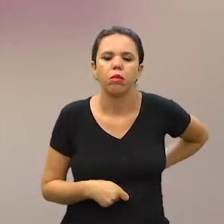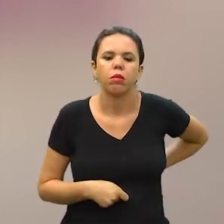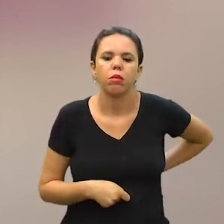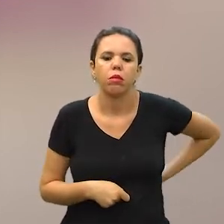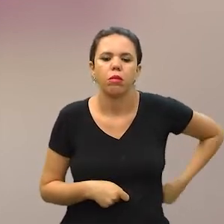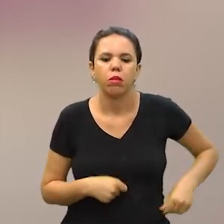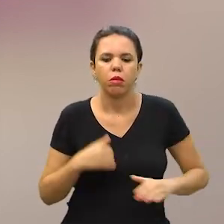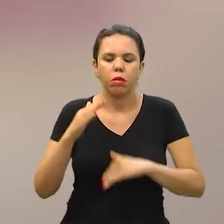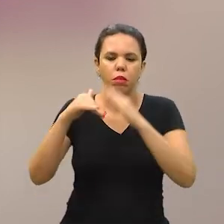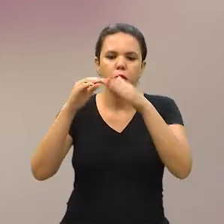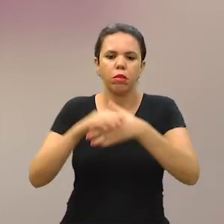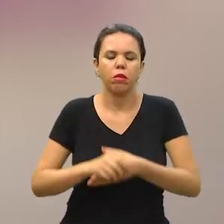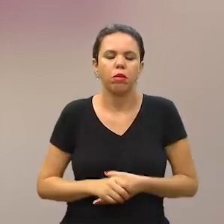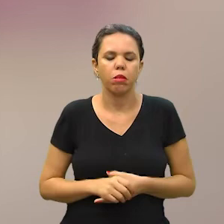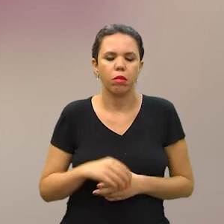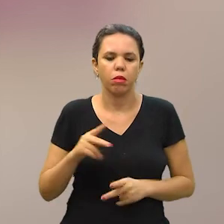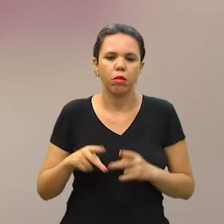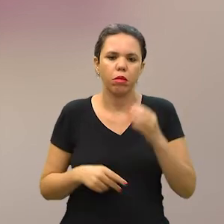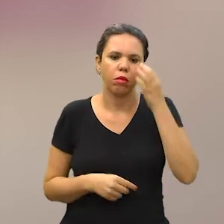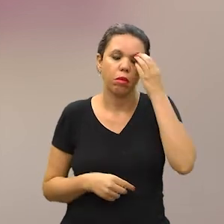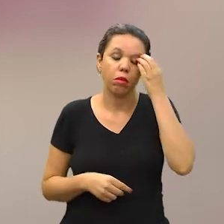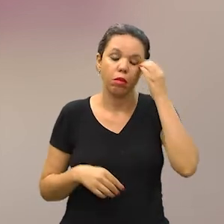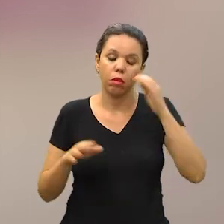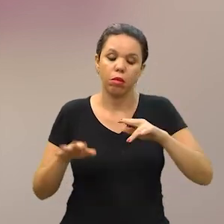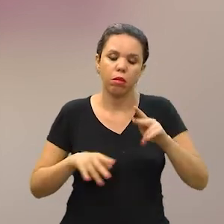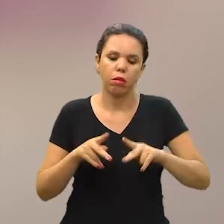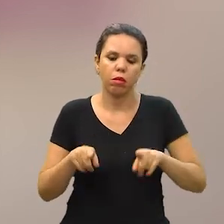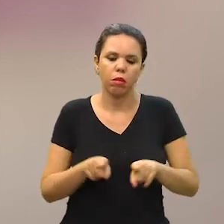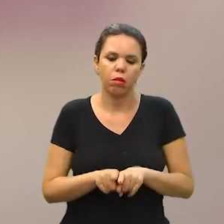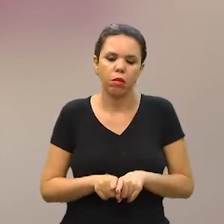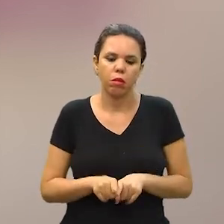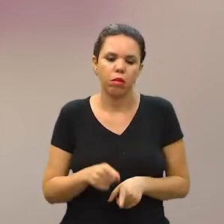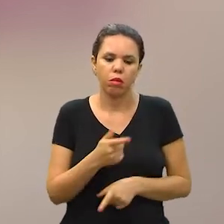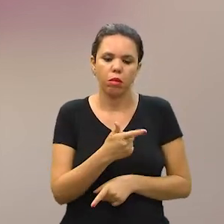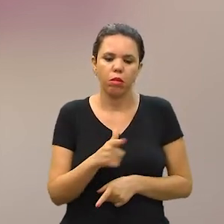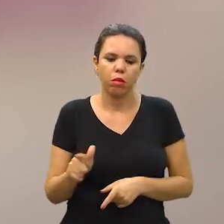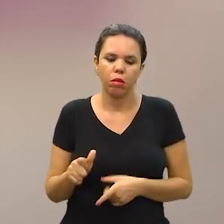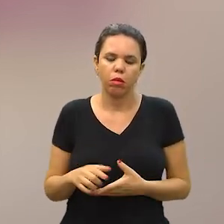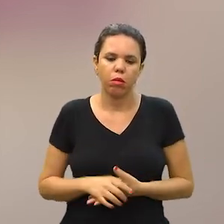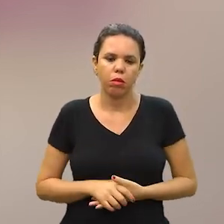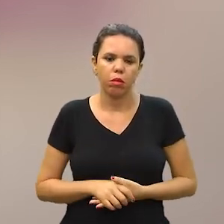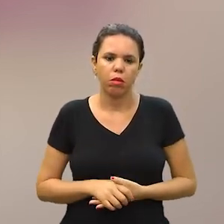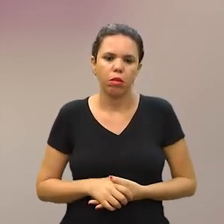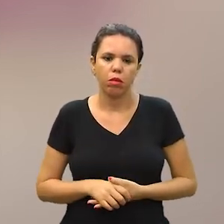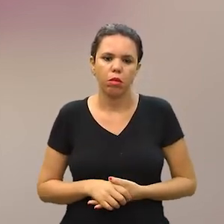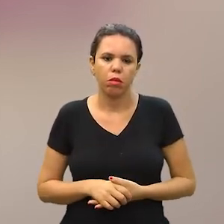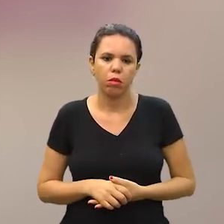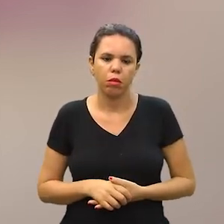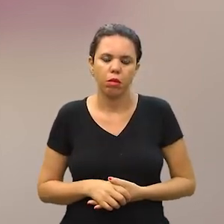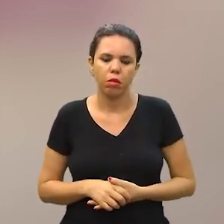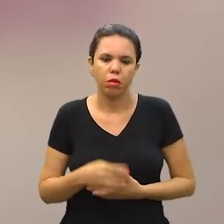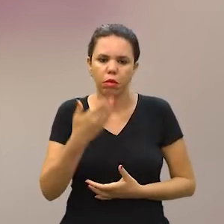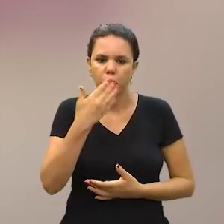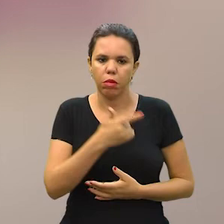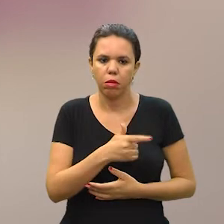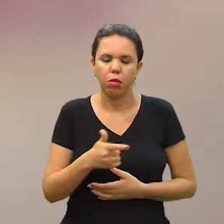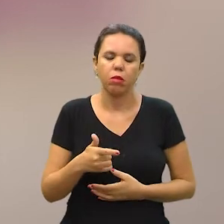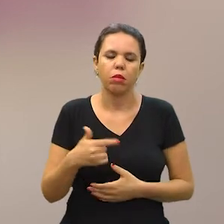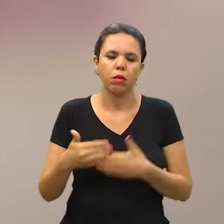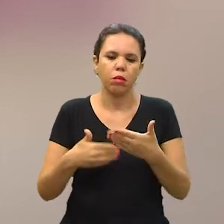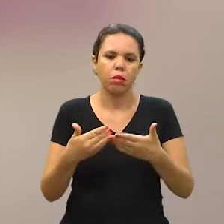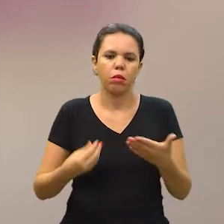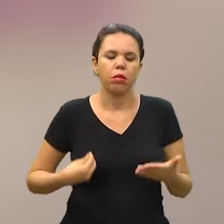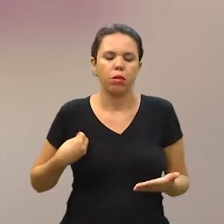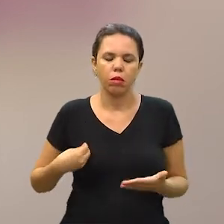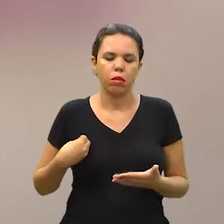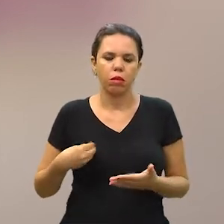próprio desenvolvimento desse adulto. Muitas vezes o adulto também não tem aquela coisa que a criança não tem, que é a